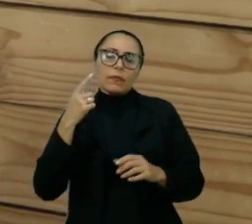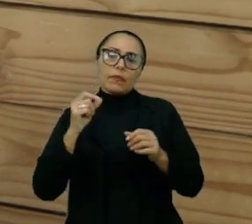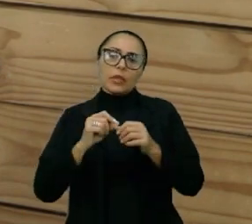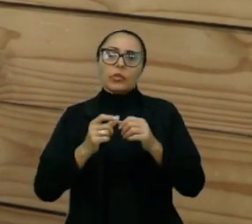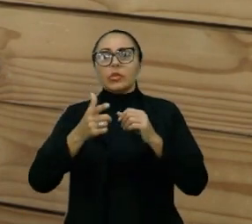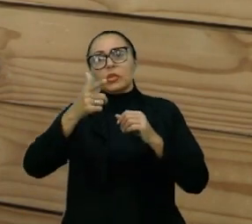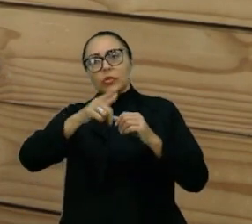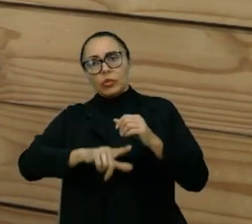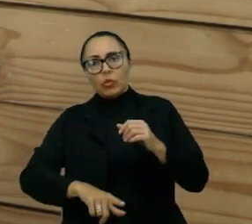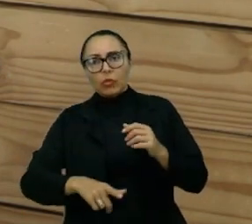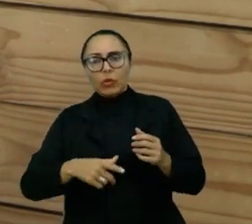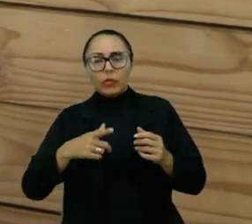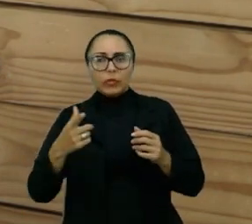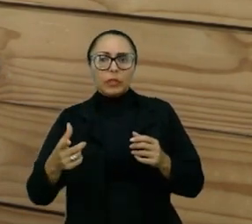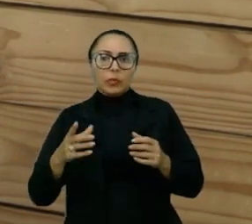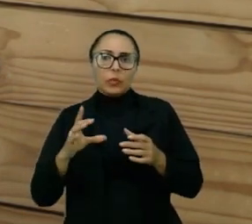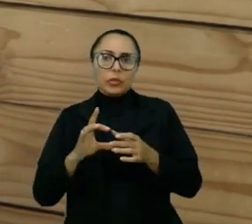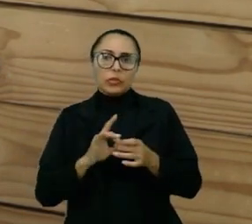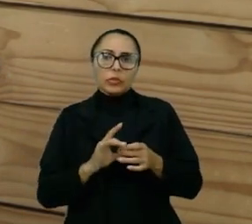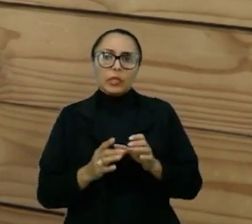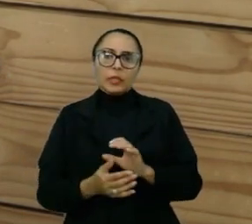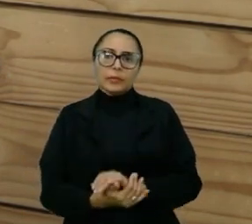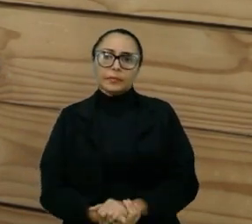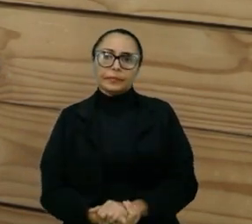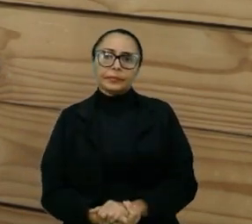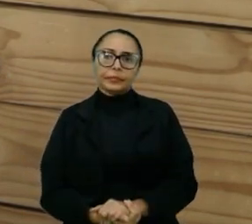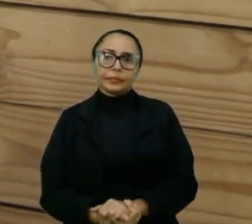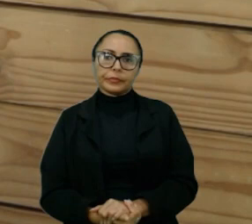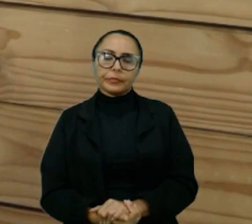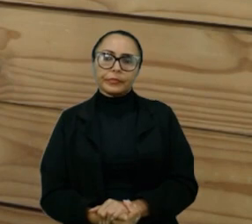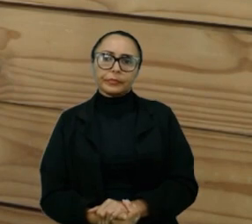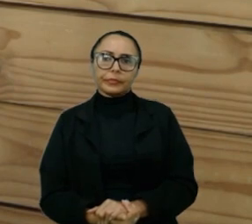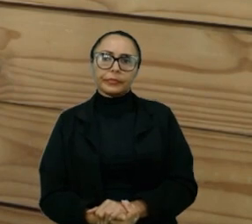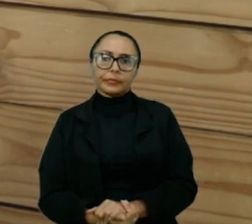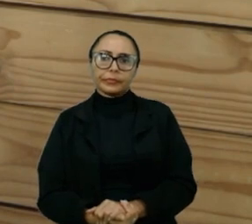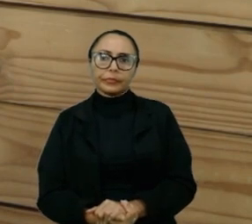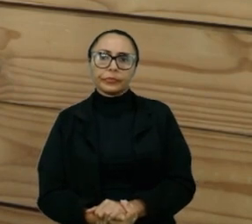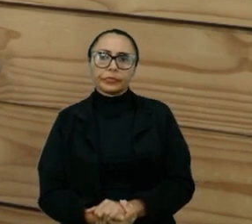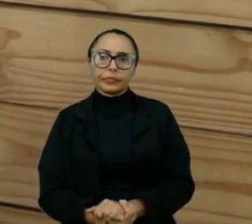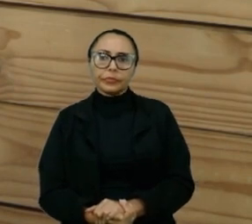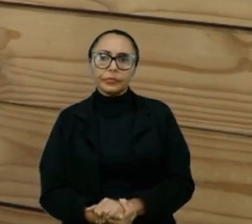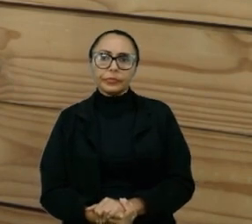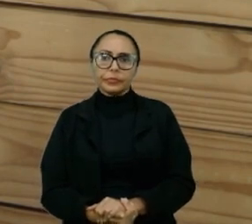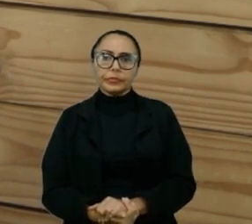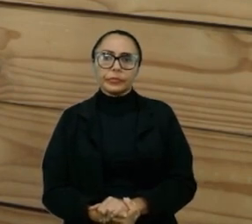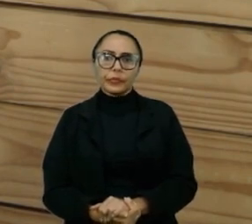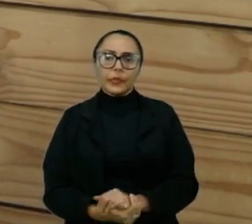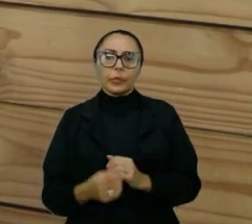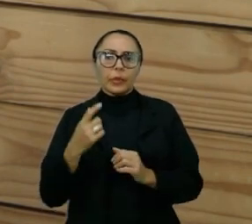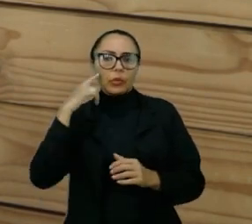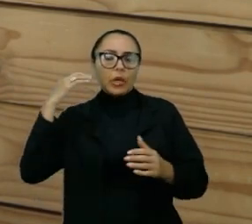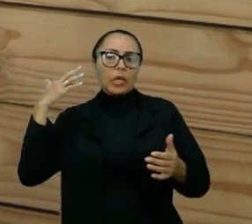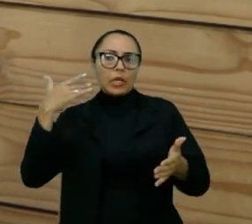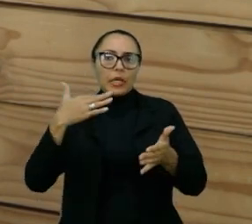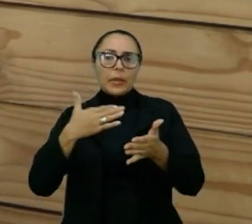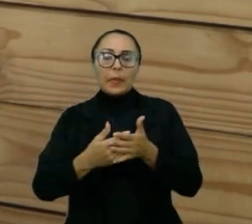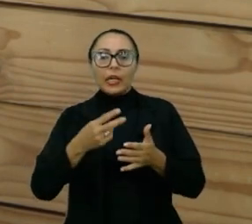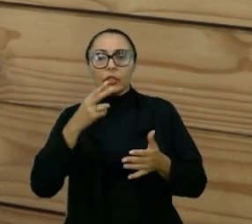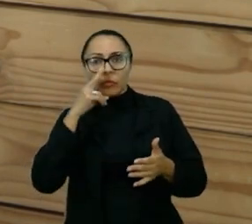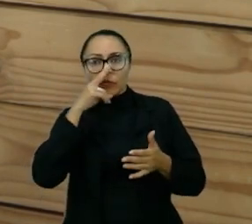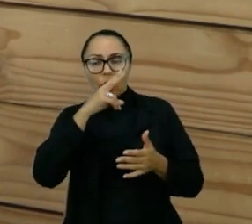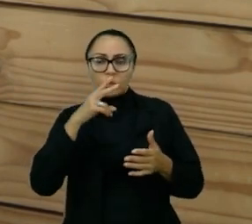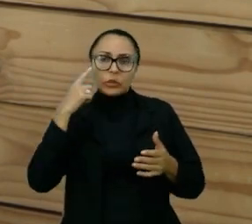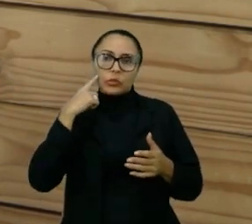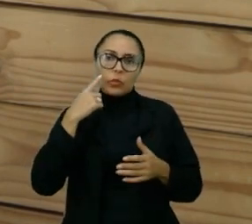não pode ser jogado na natureza, no meio ambiente, como descarte para não causar um impacto muito forte no nosso